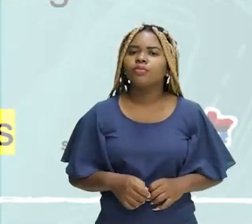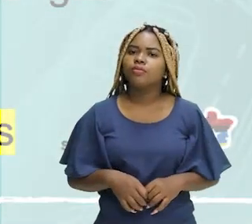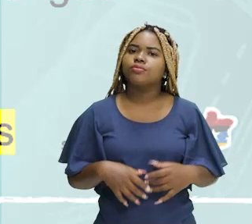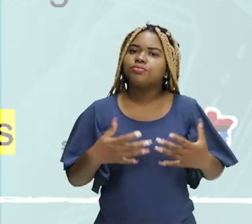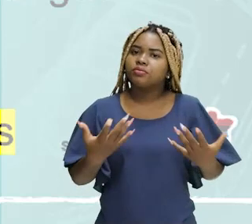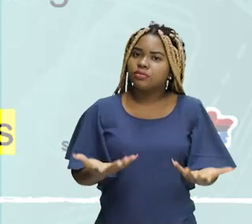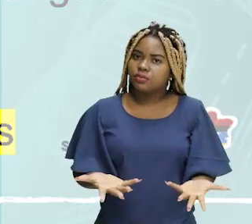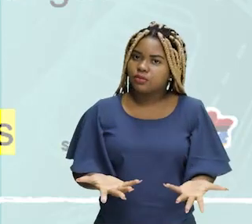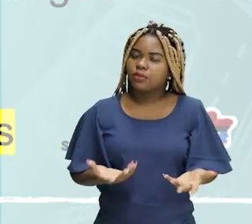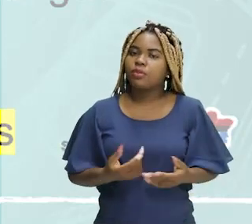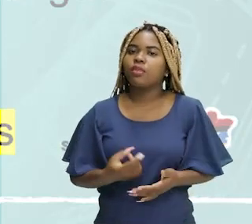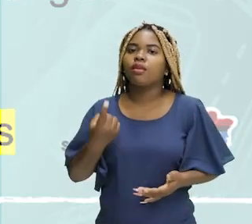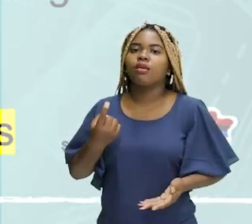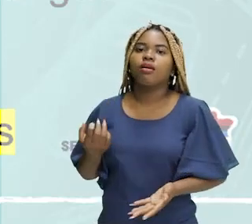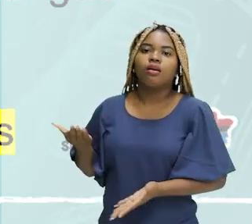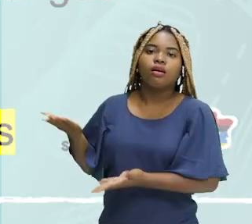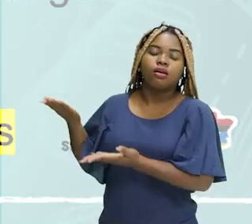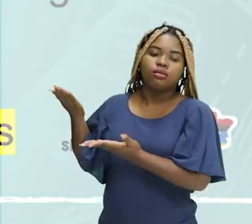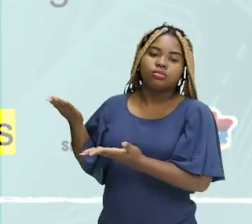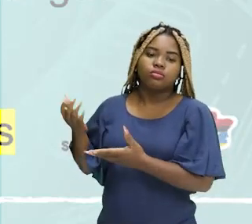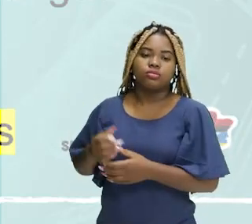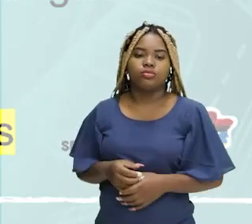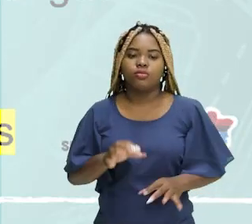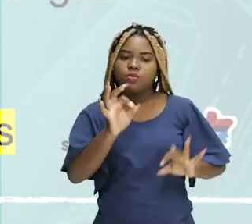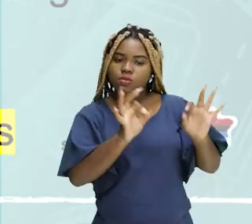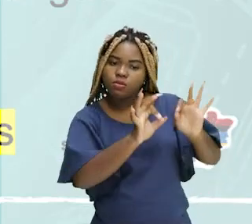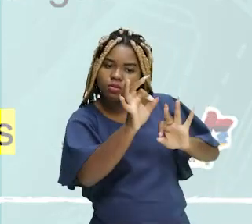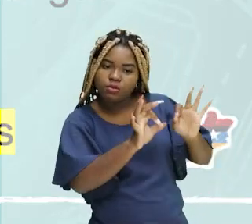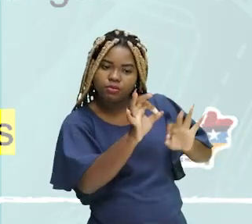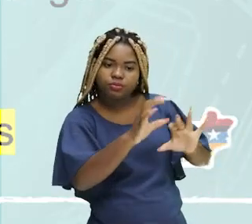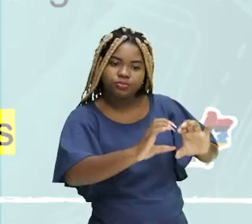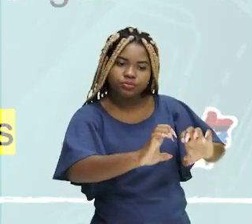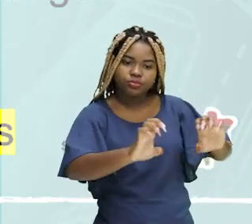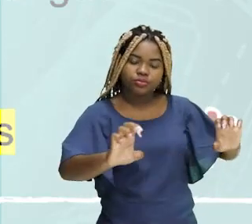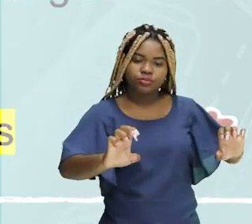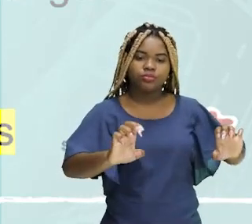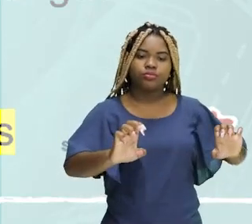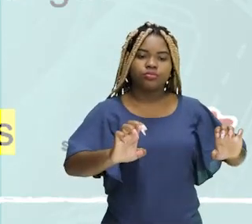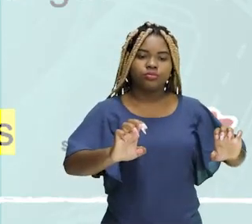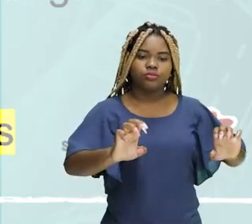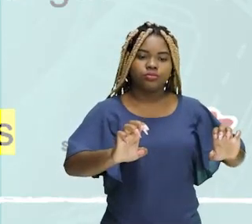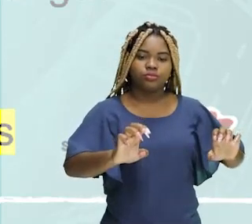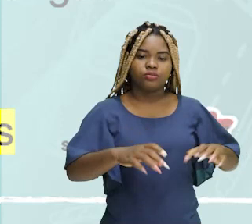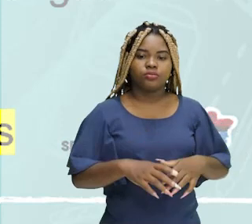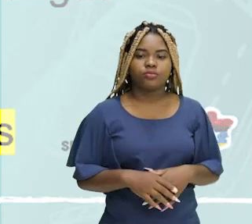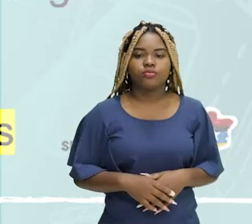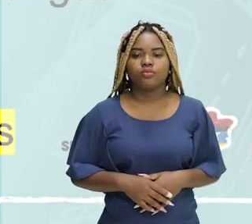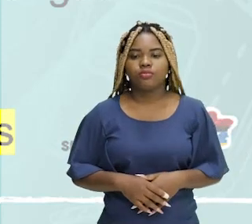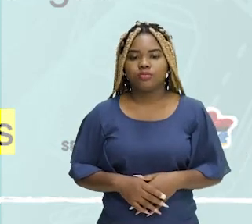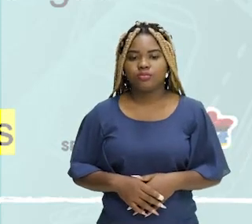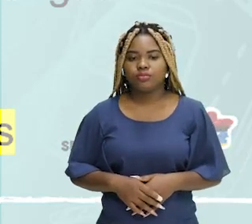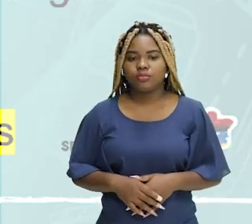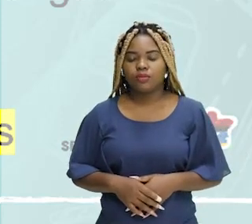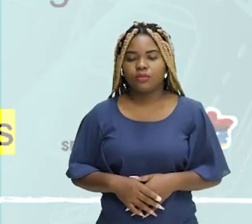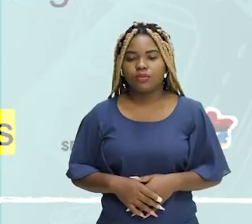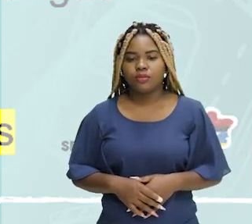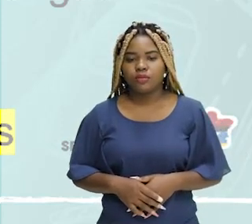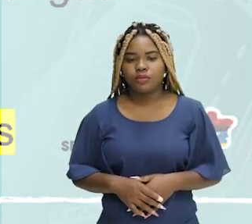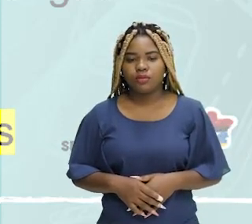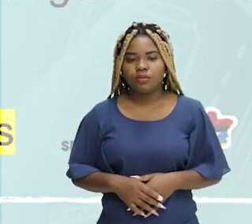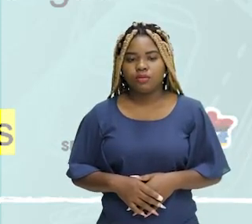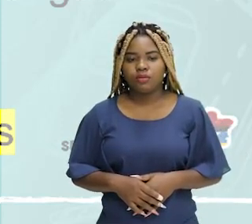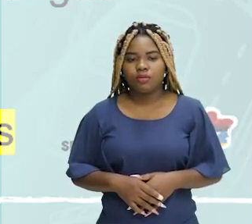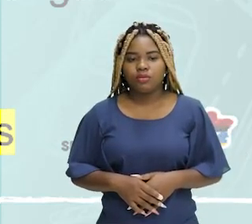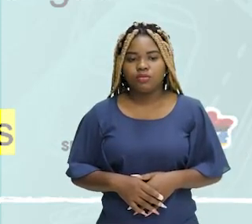só. Então, nós temos aqui a equação de combustão do metano. E eu destaquei para vocês,